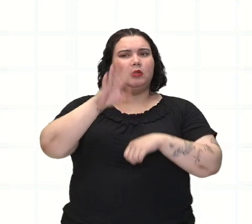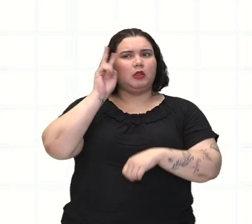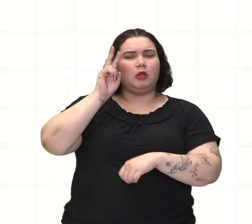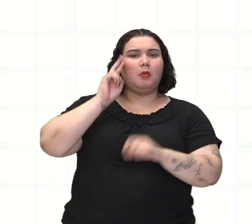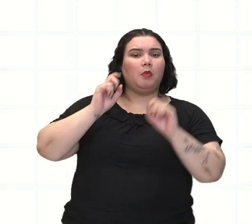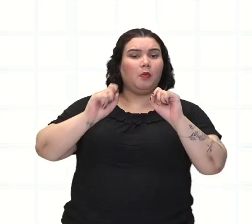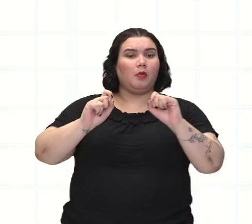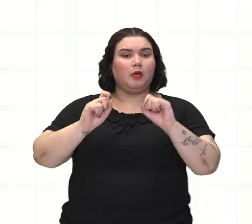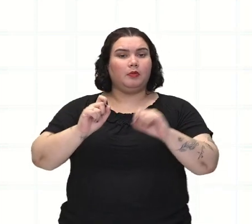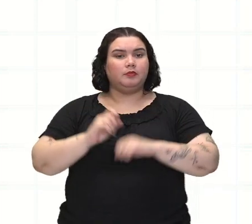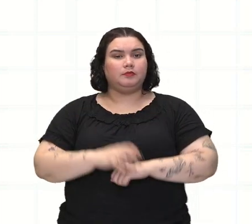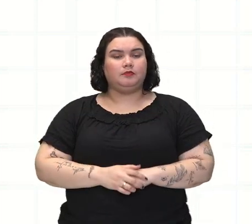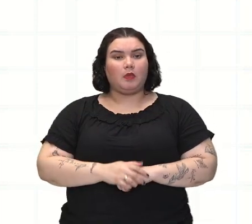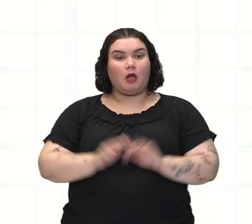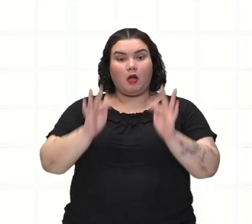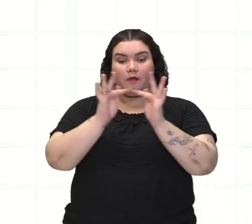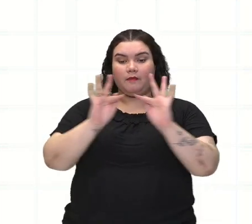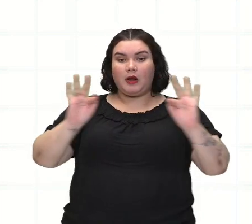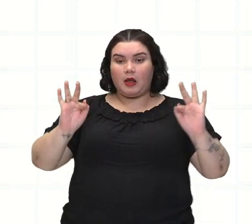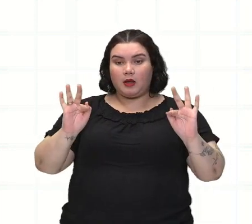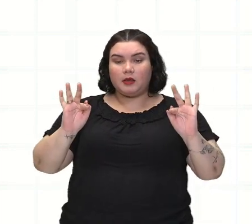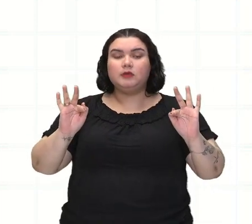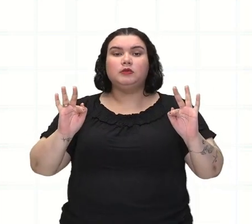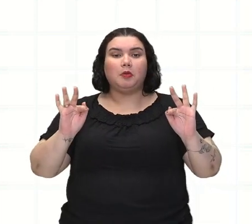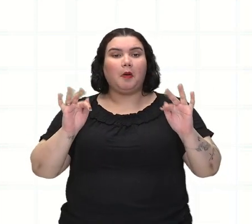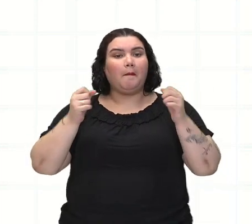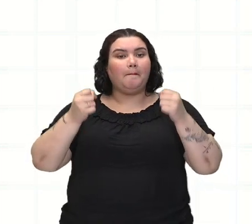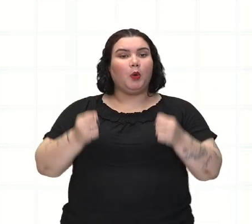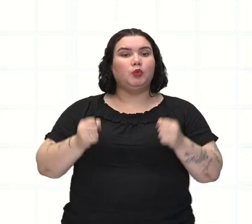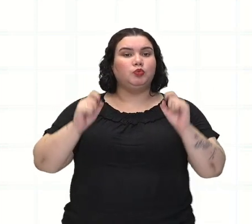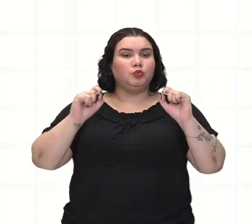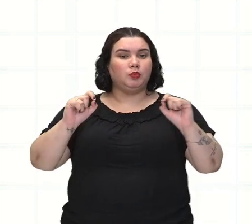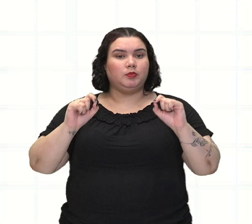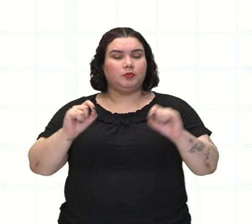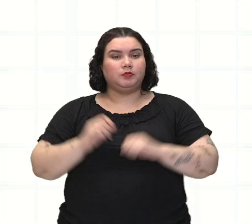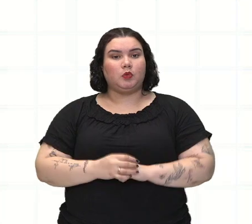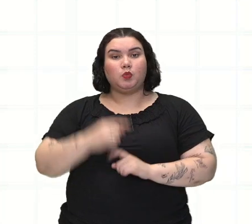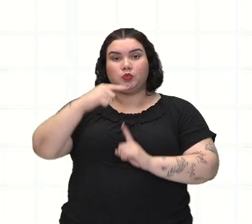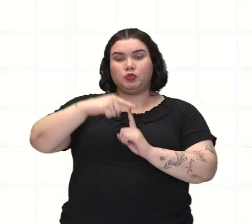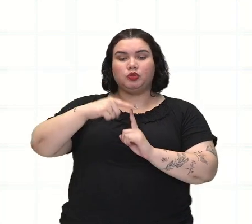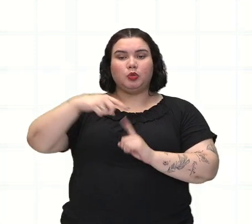a frase ela pode ser